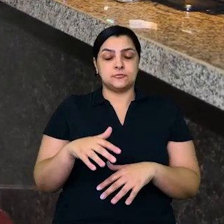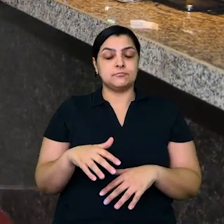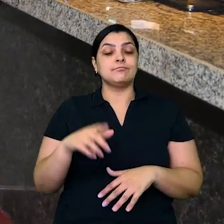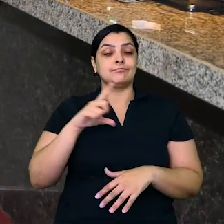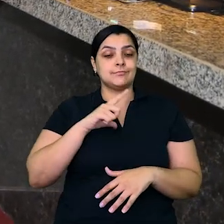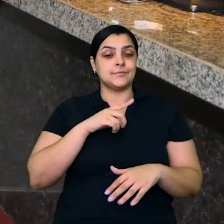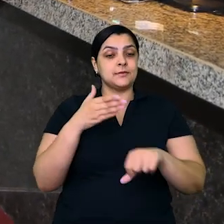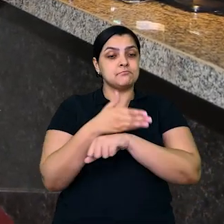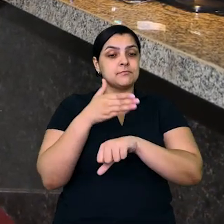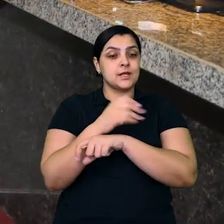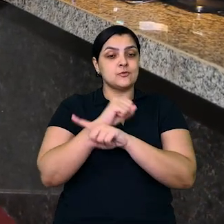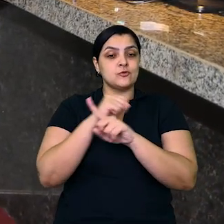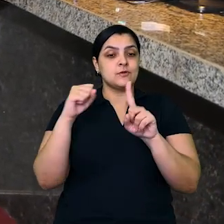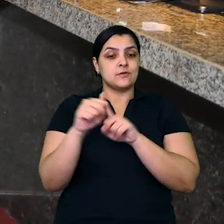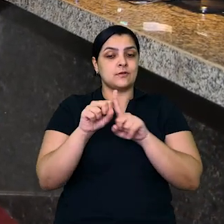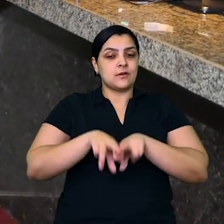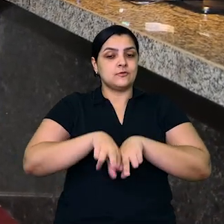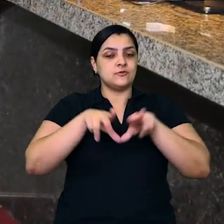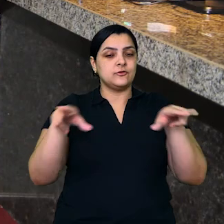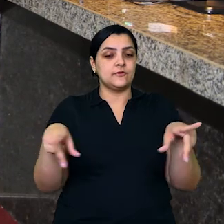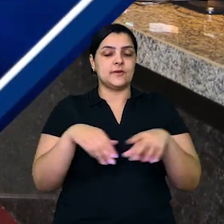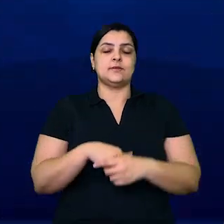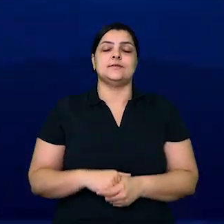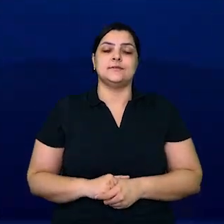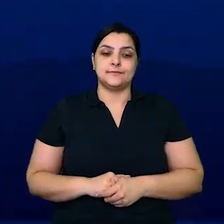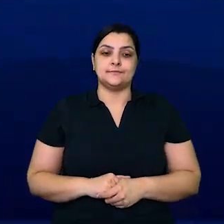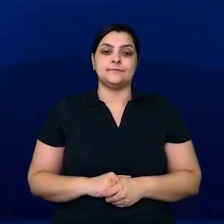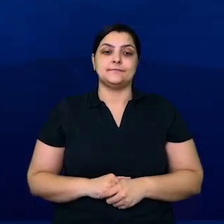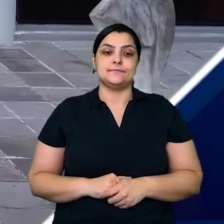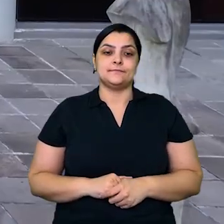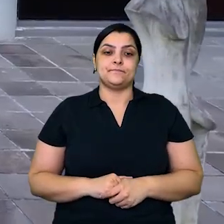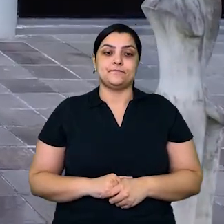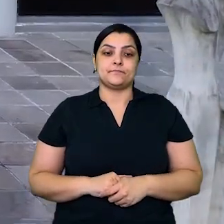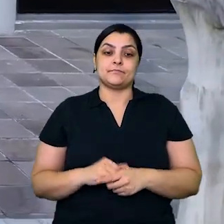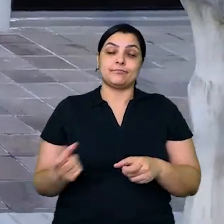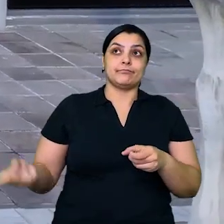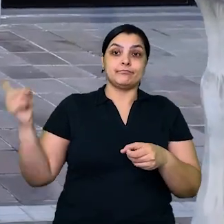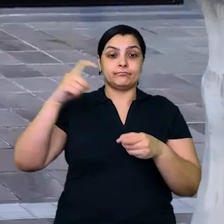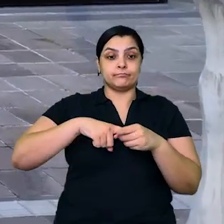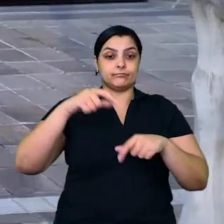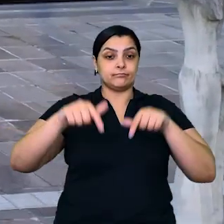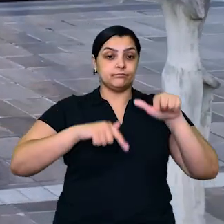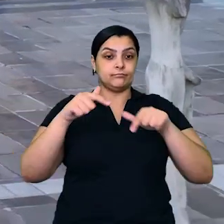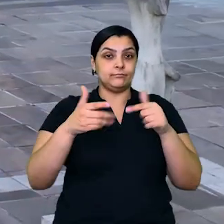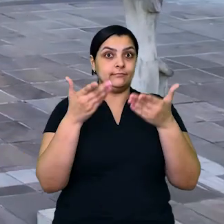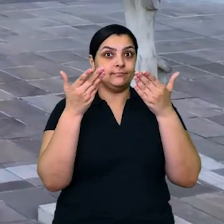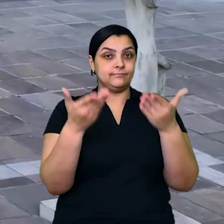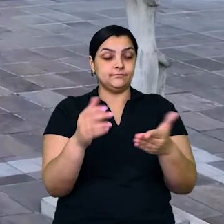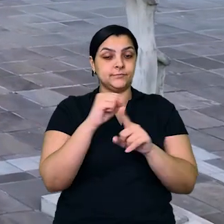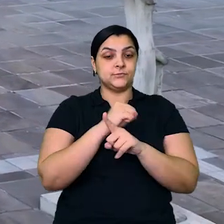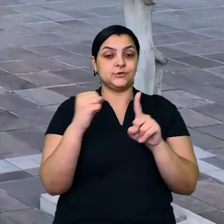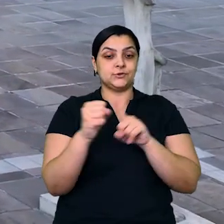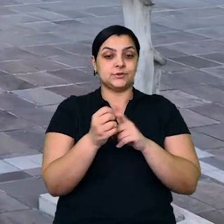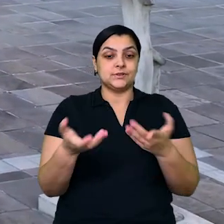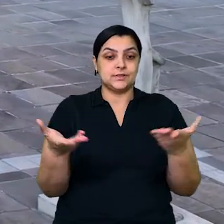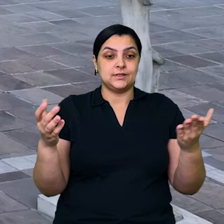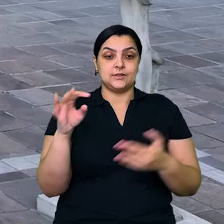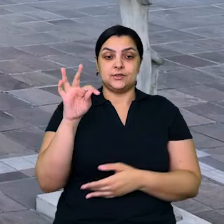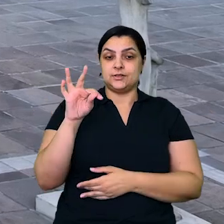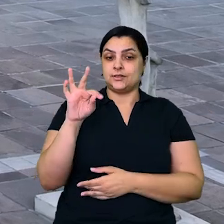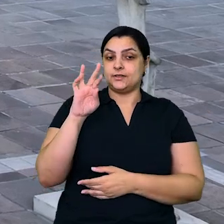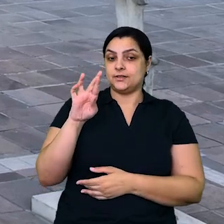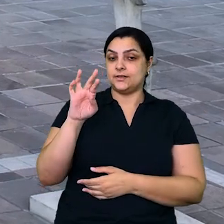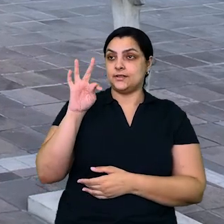como parte de uma sociedade diversa. Para retomar os serviços prestados à sociedade, o